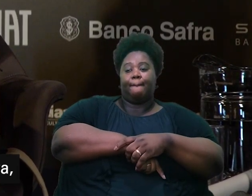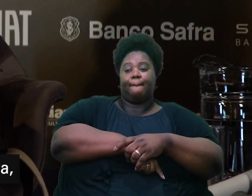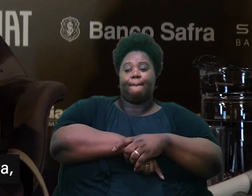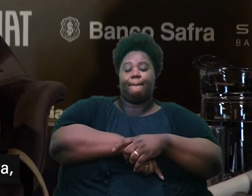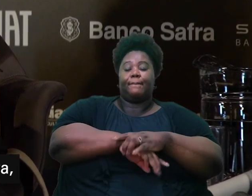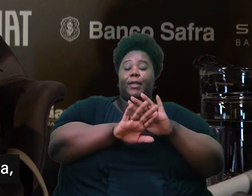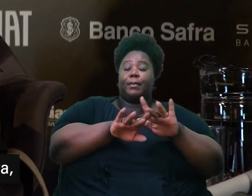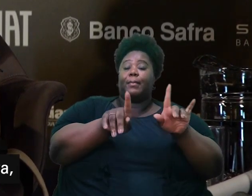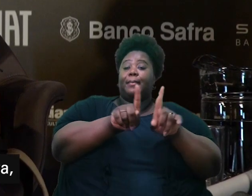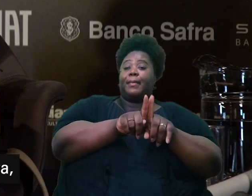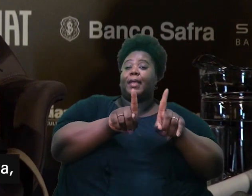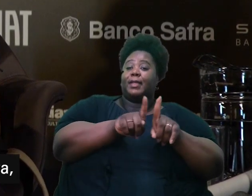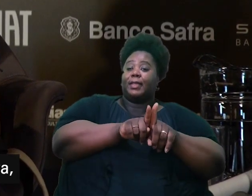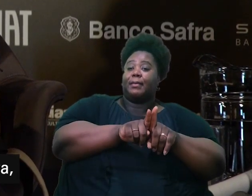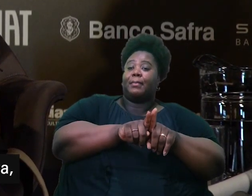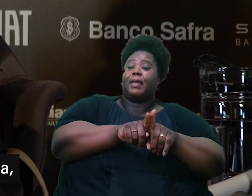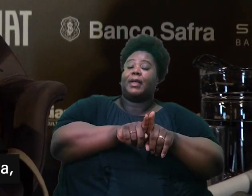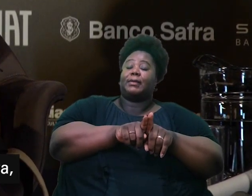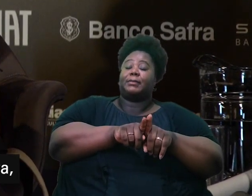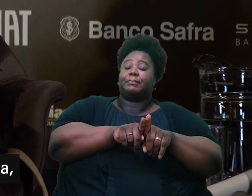Mas, ao mesmo tempo, muito altiva.